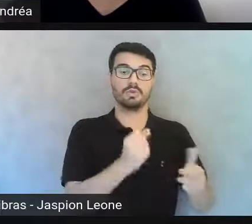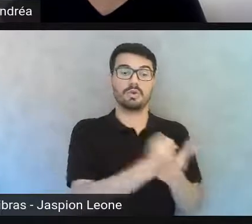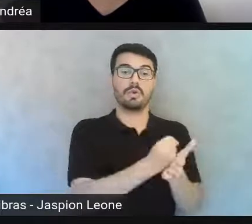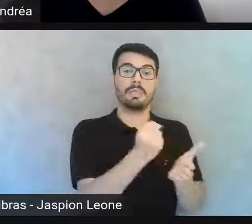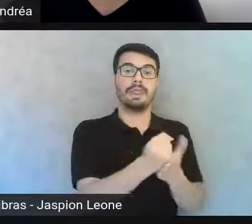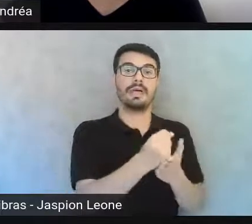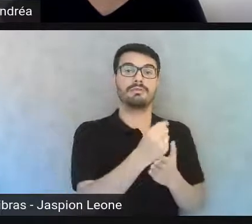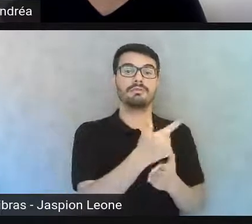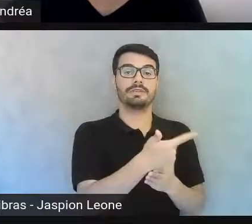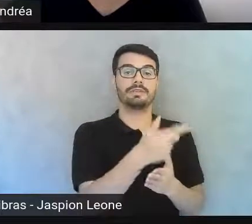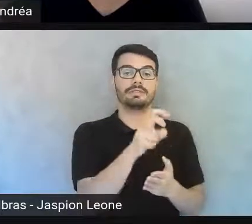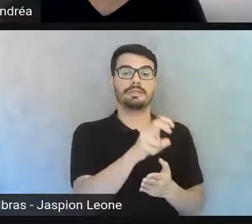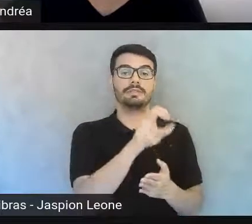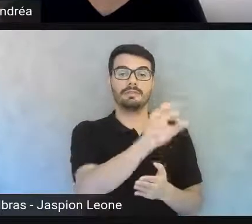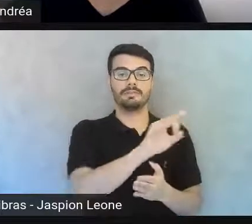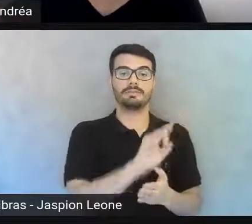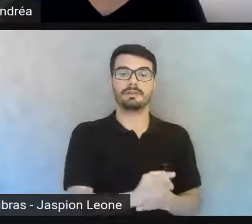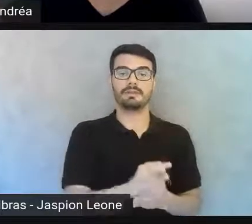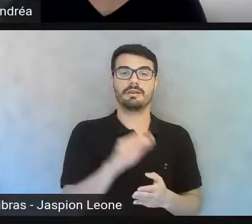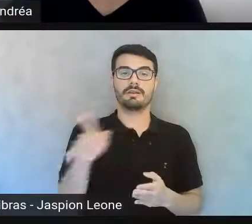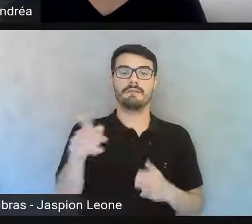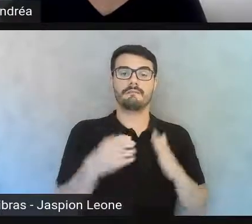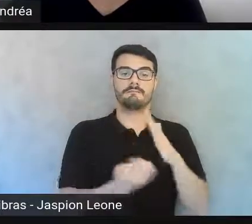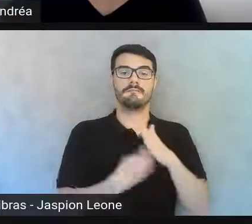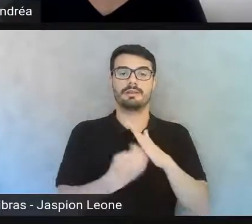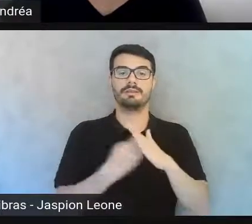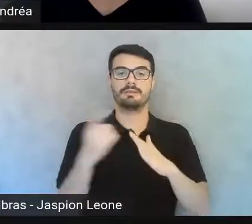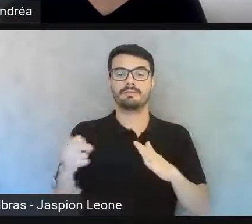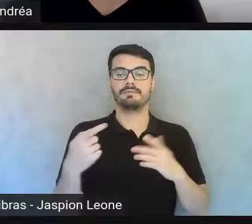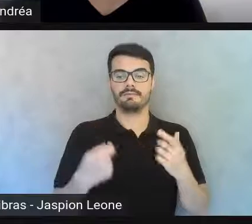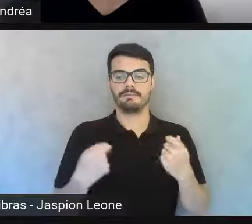25%. Aí, para isso, a empresa vai ter que fazer a